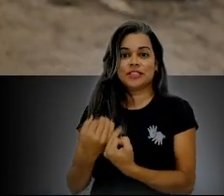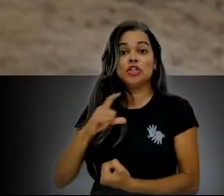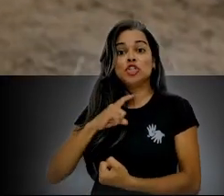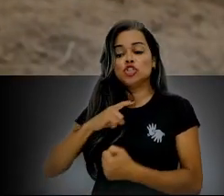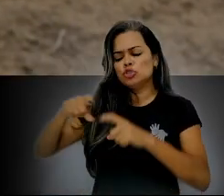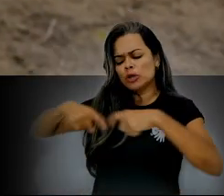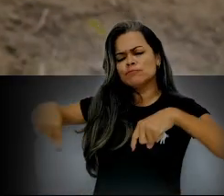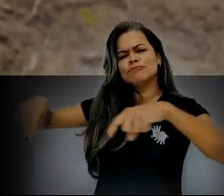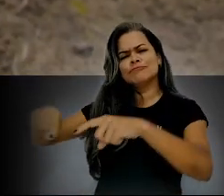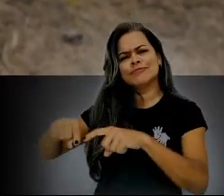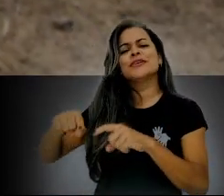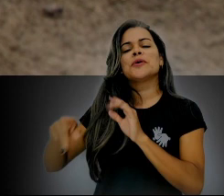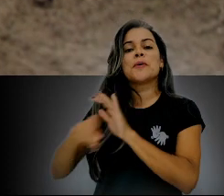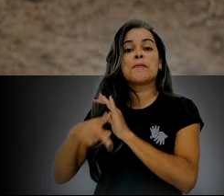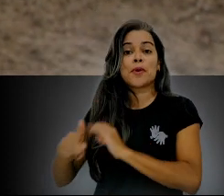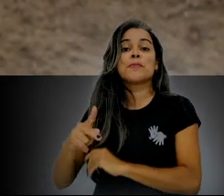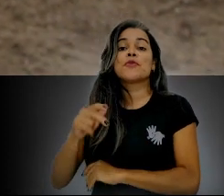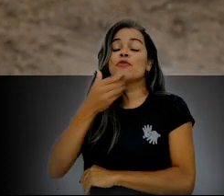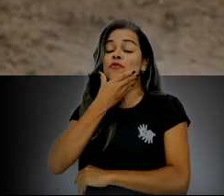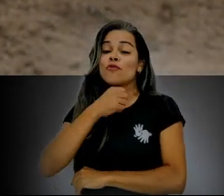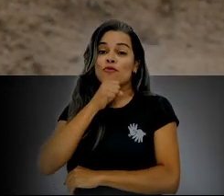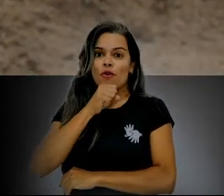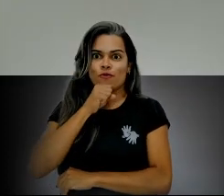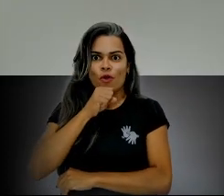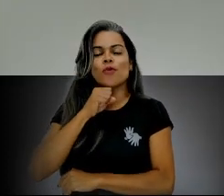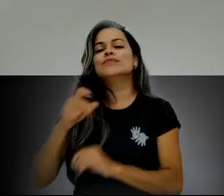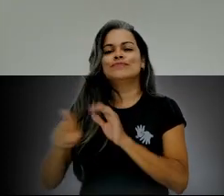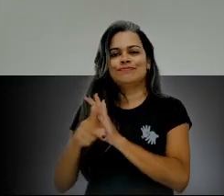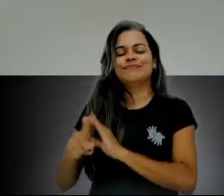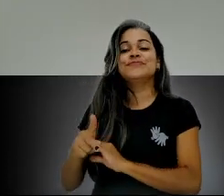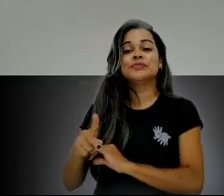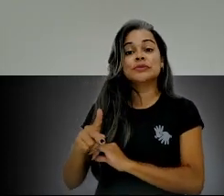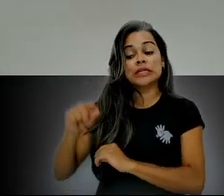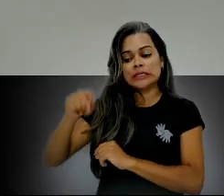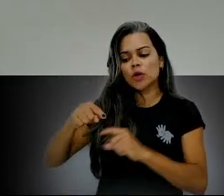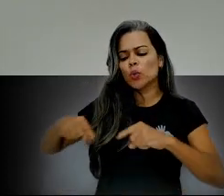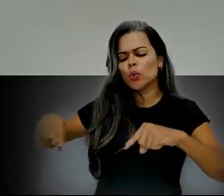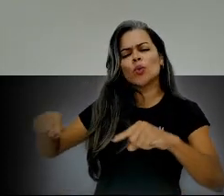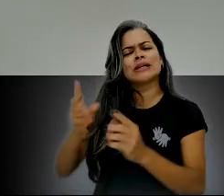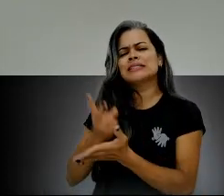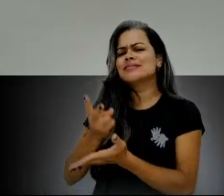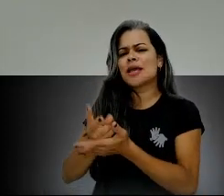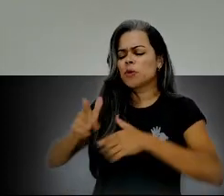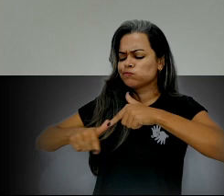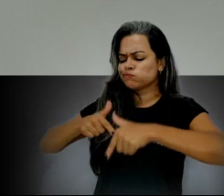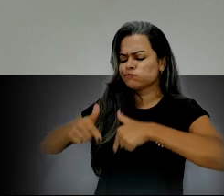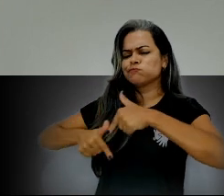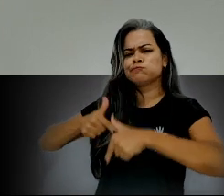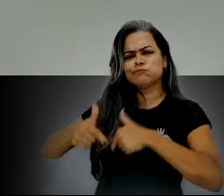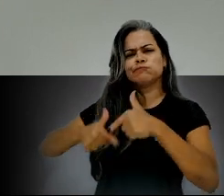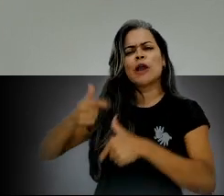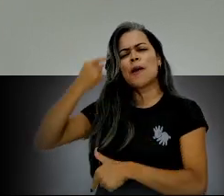um sítio que foi herdado do meu avô por nome de Fazenda Americana e nesse terreno nós